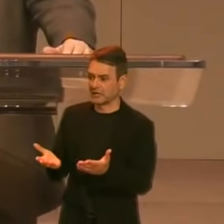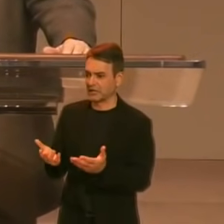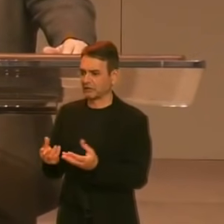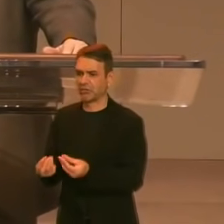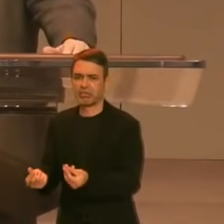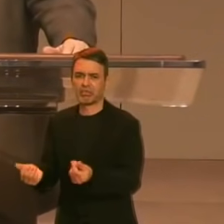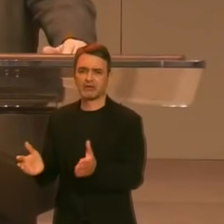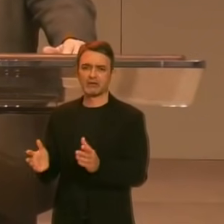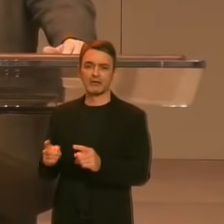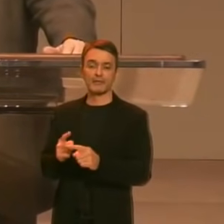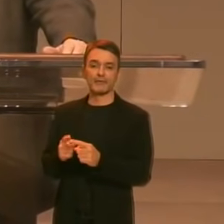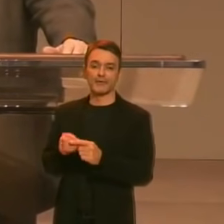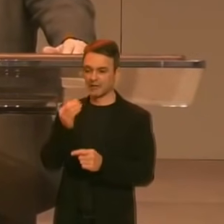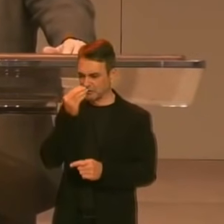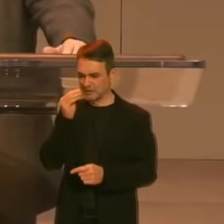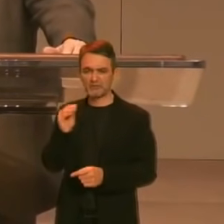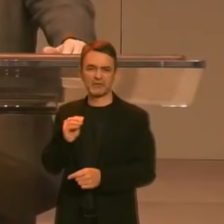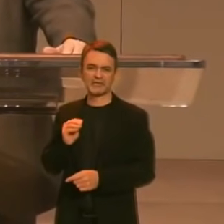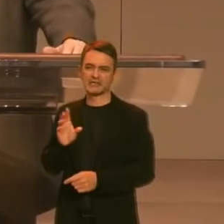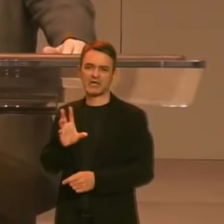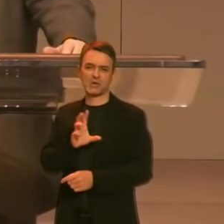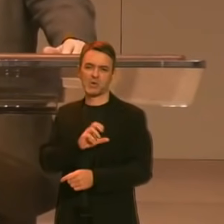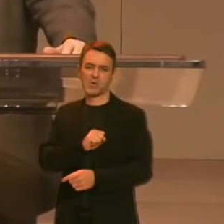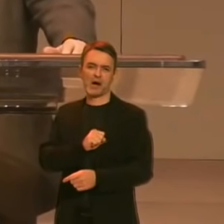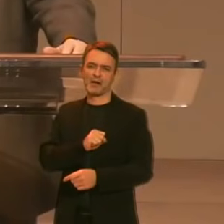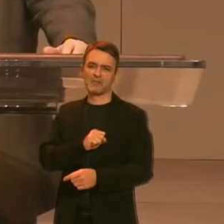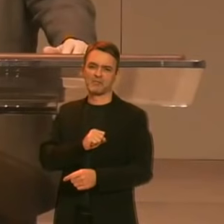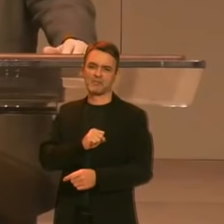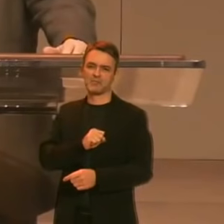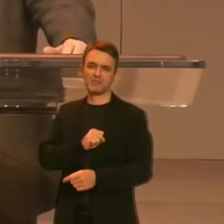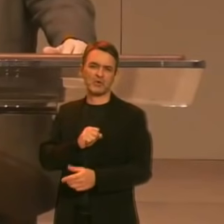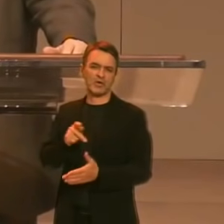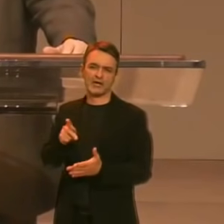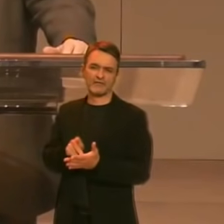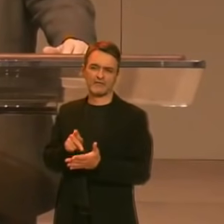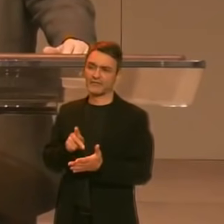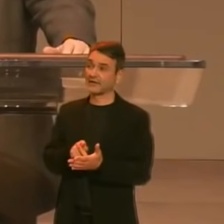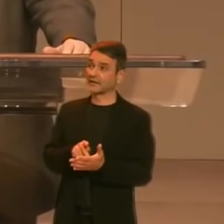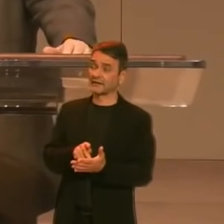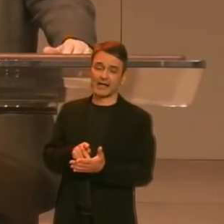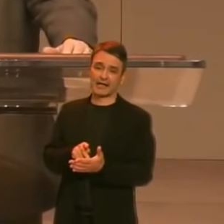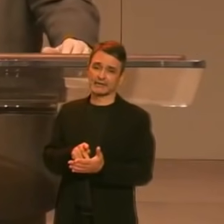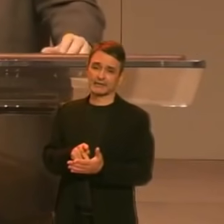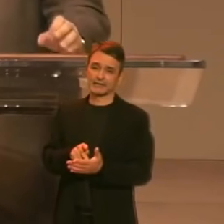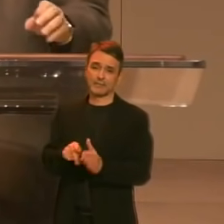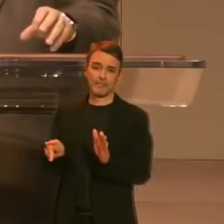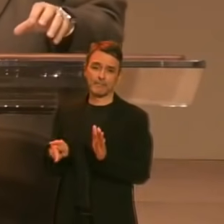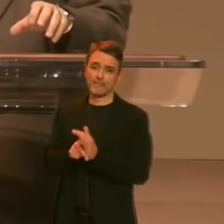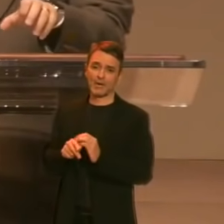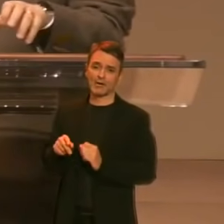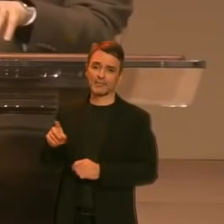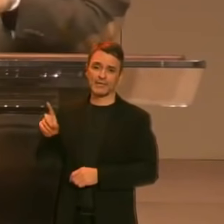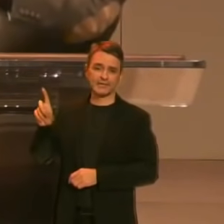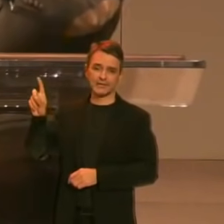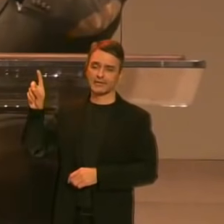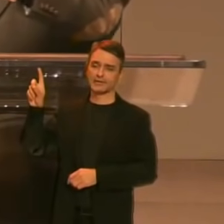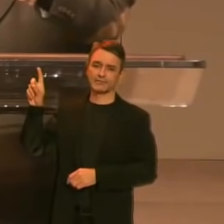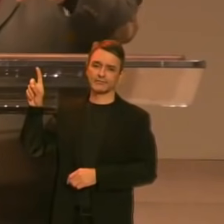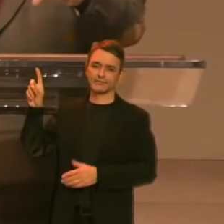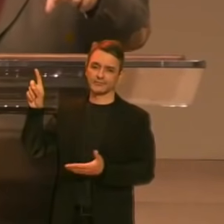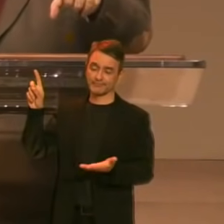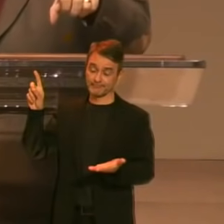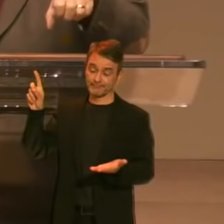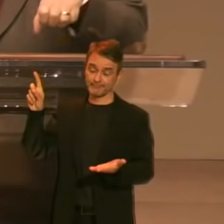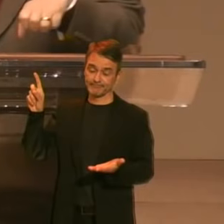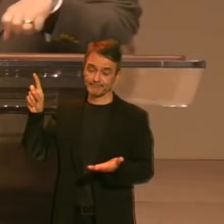rejeitaram o amor à verdade que os poderia salvar. Então ele chama todo esse trabalho